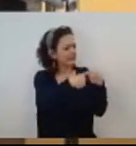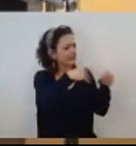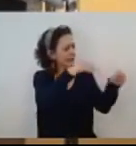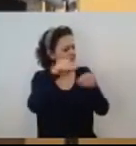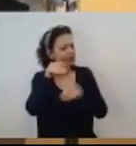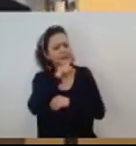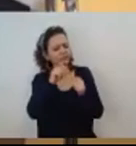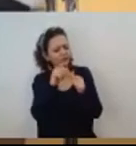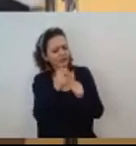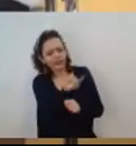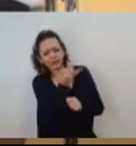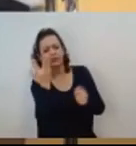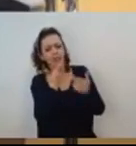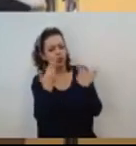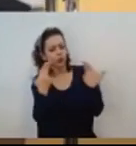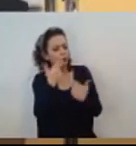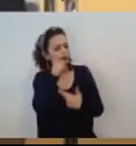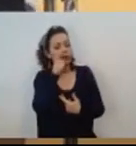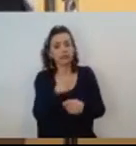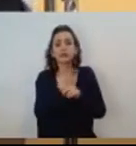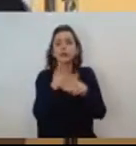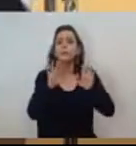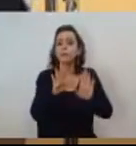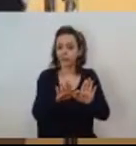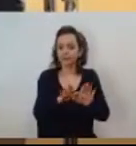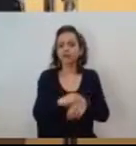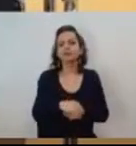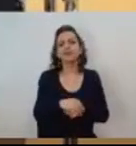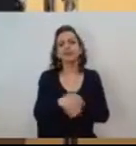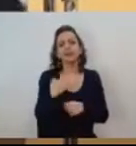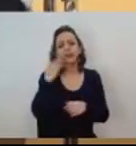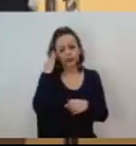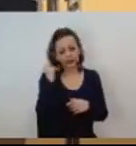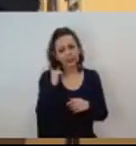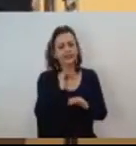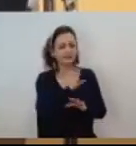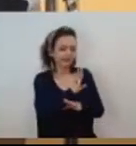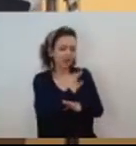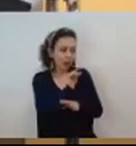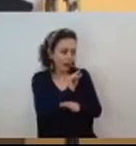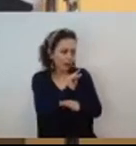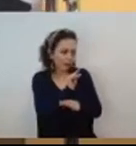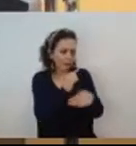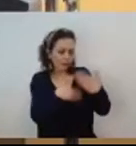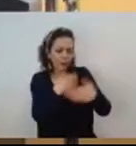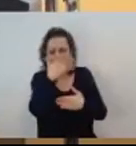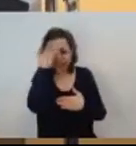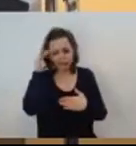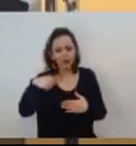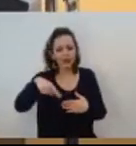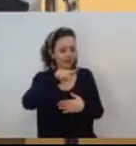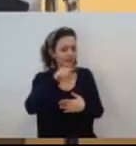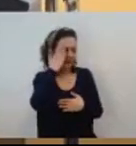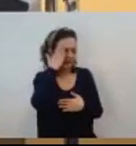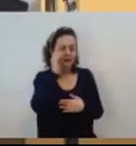de cidade e acredito que alguns segundos descobriram de onde você veio é fácil descobrir quais